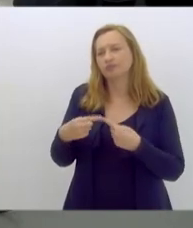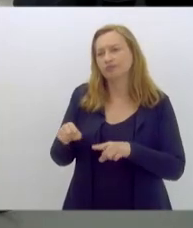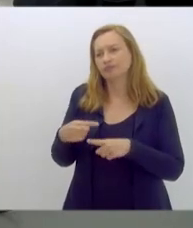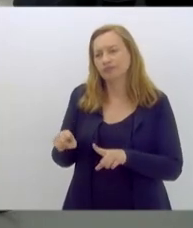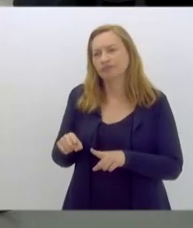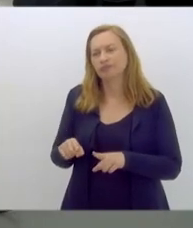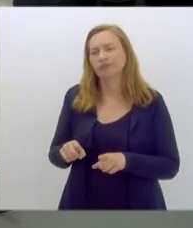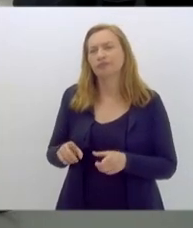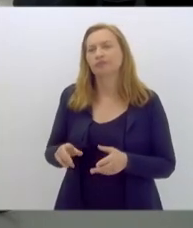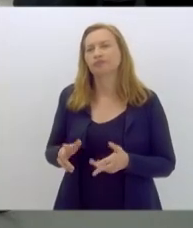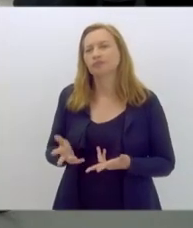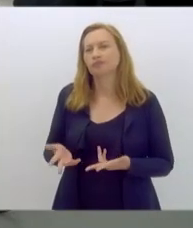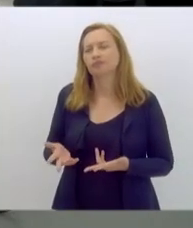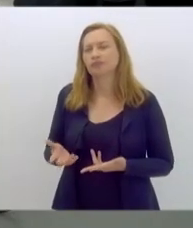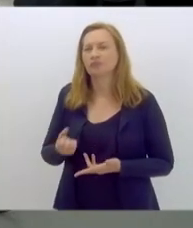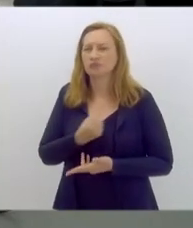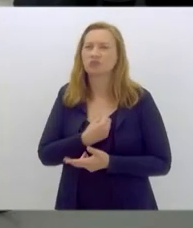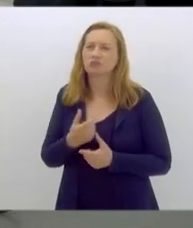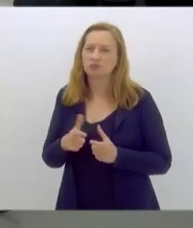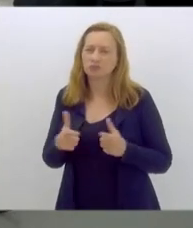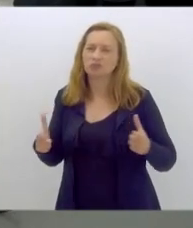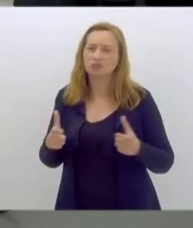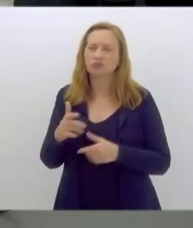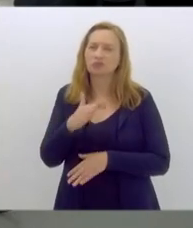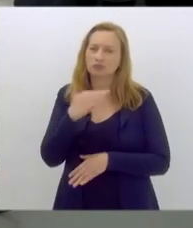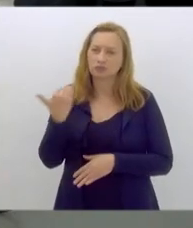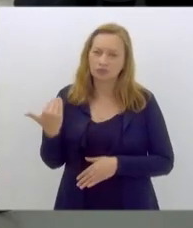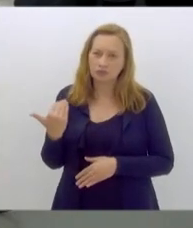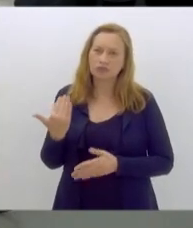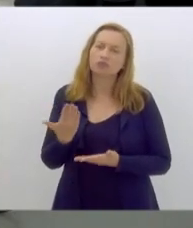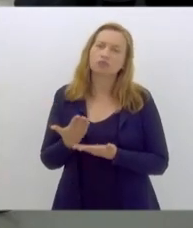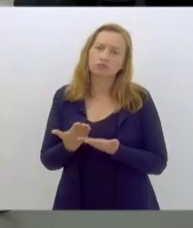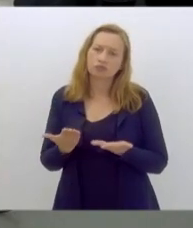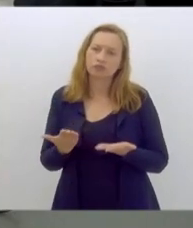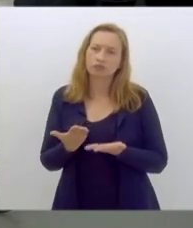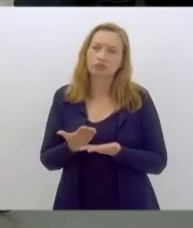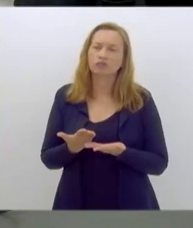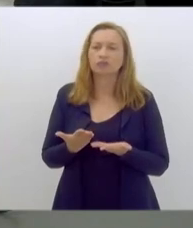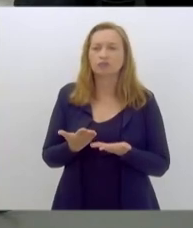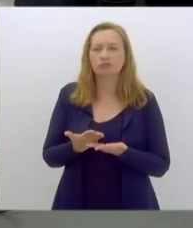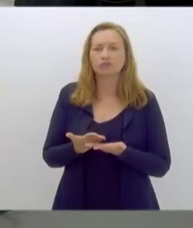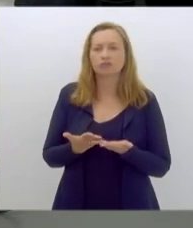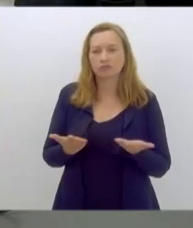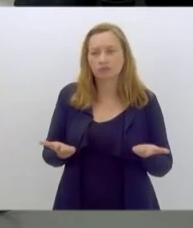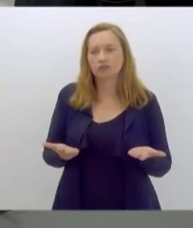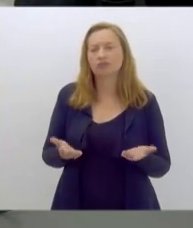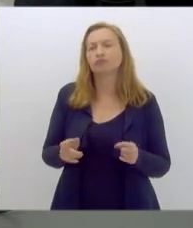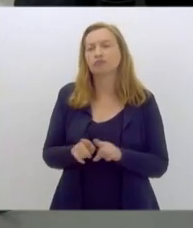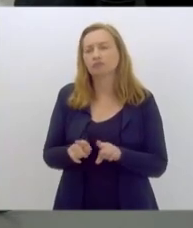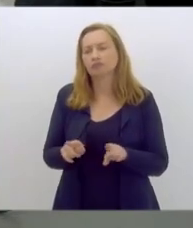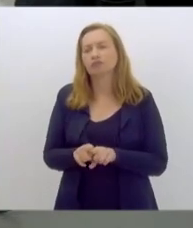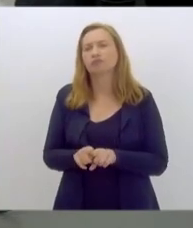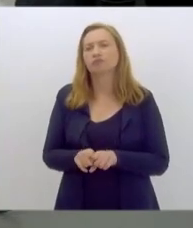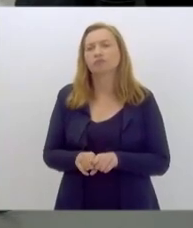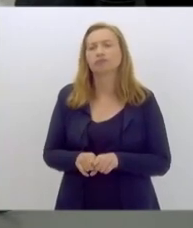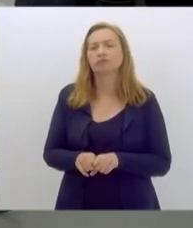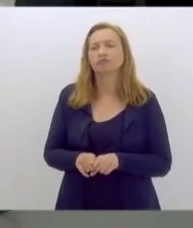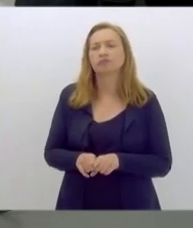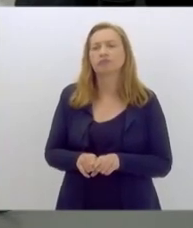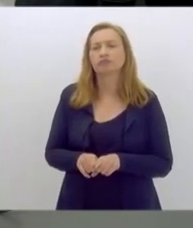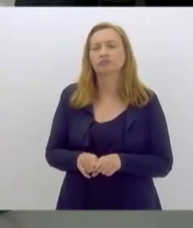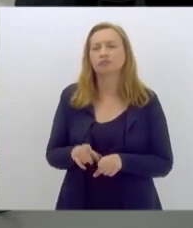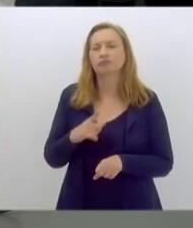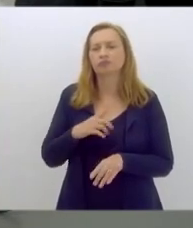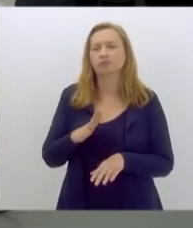conta da teve um número excessivo de falecimentos e isso Acabou gerando também porque isso acaba fazendo que